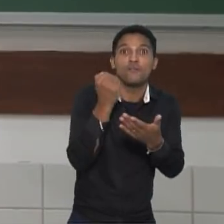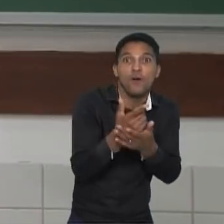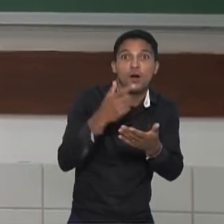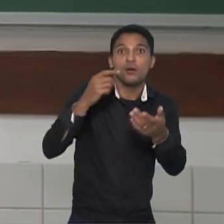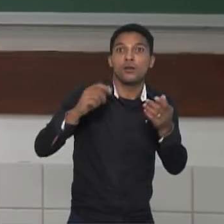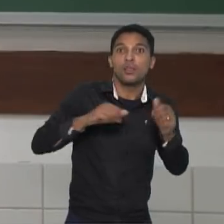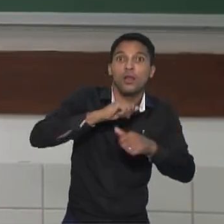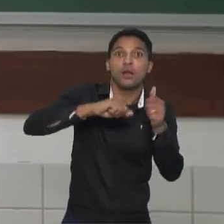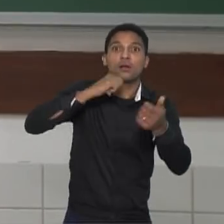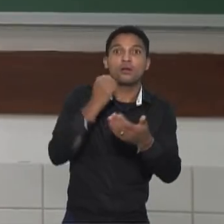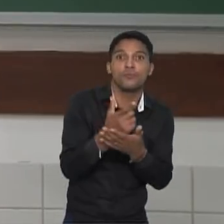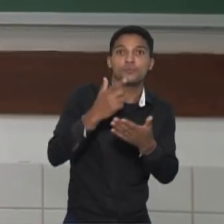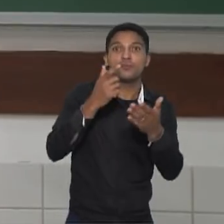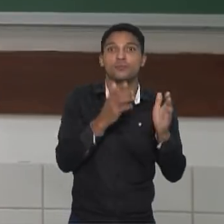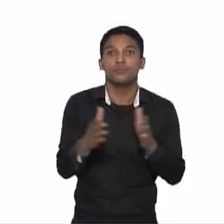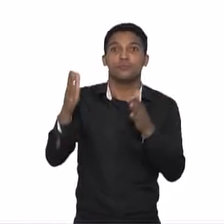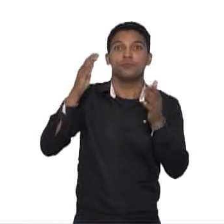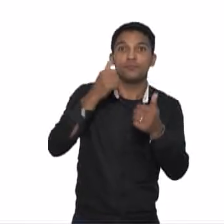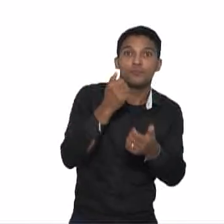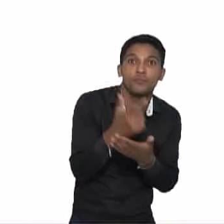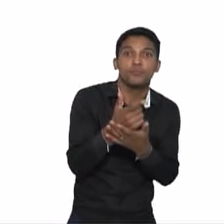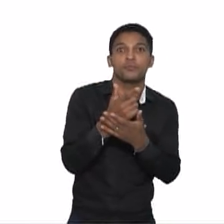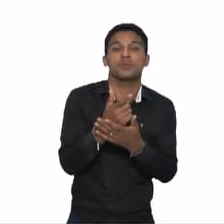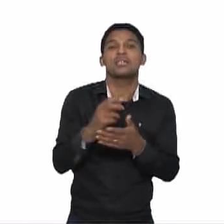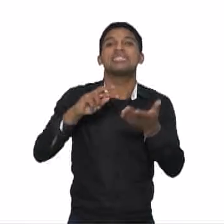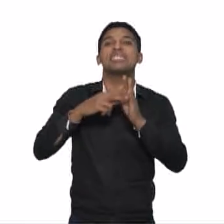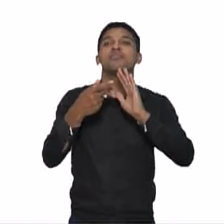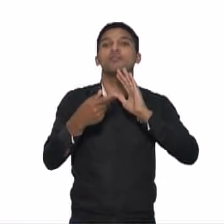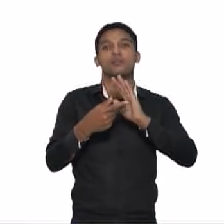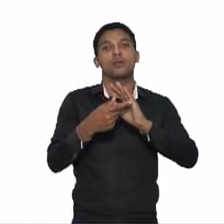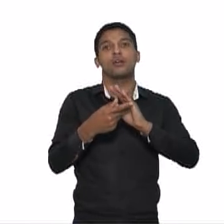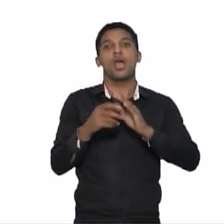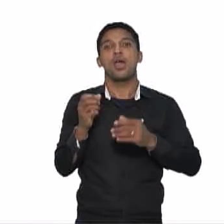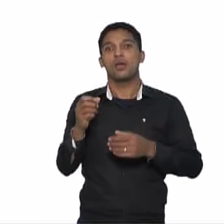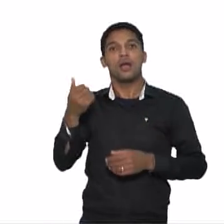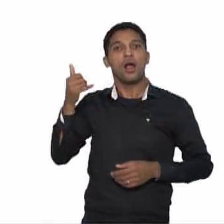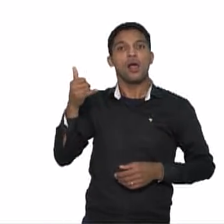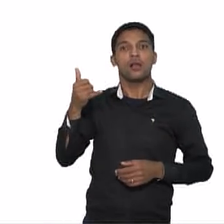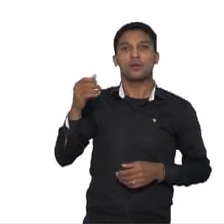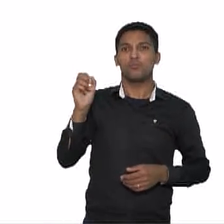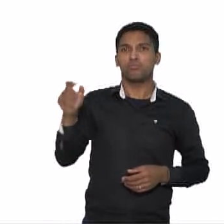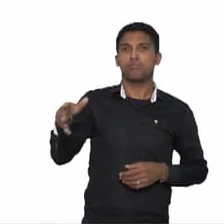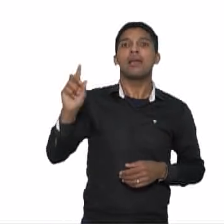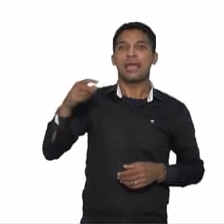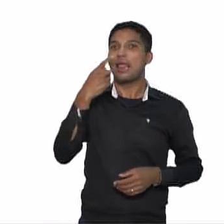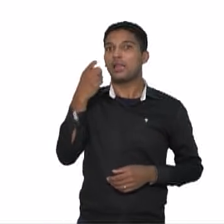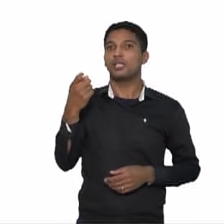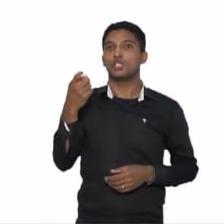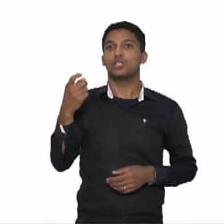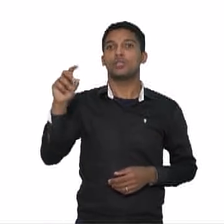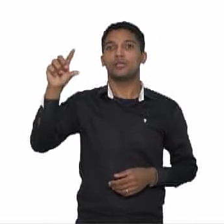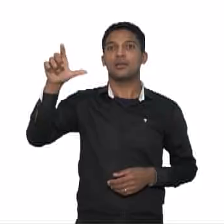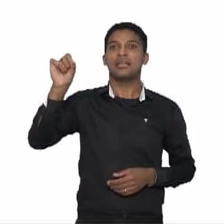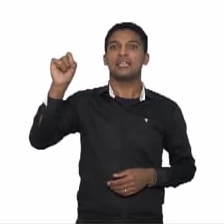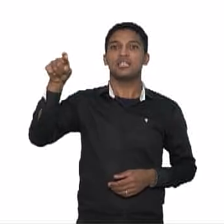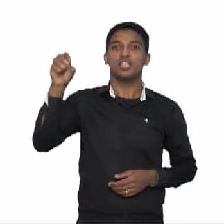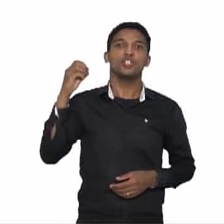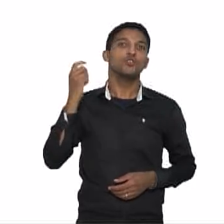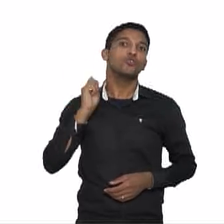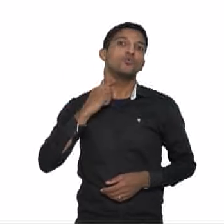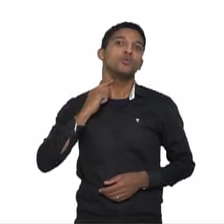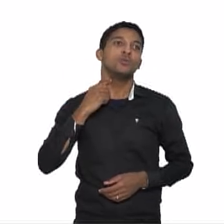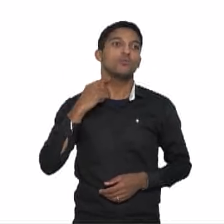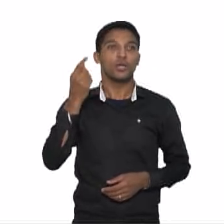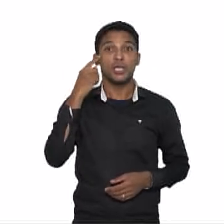etc. Isso faz com que os consumidores e as indústrias, principalmente, sejam grandes produtores de